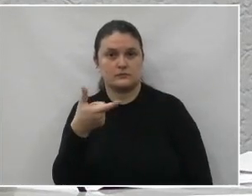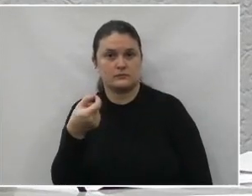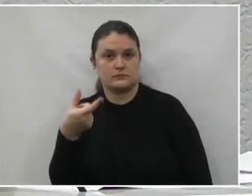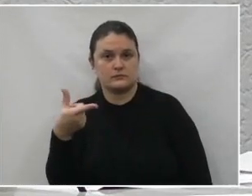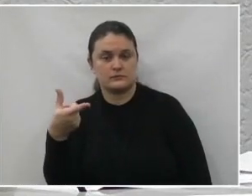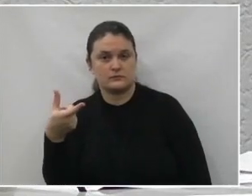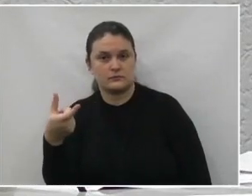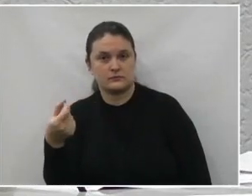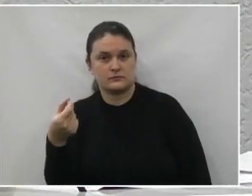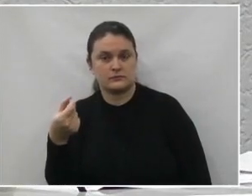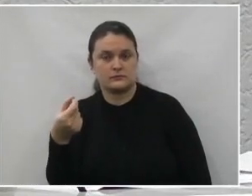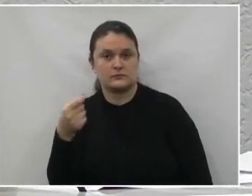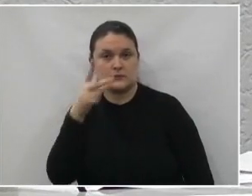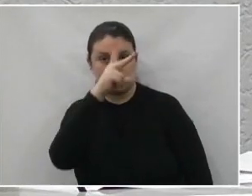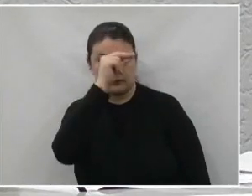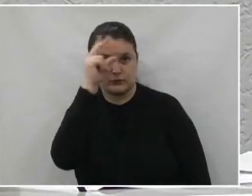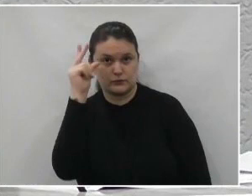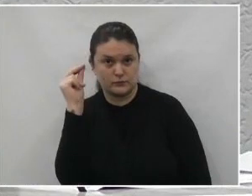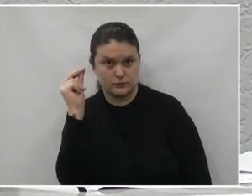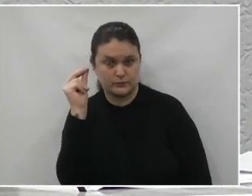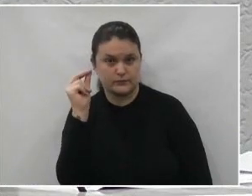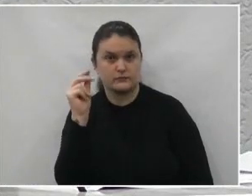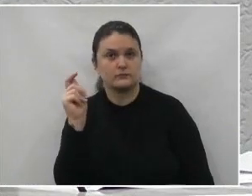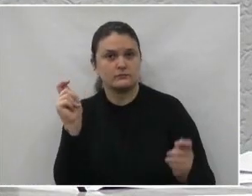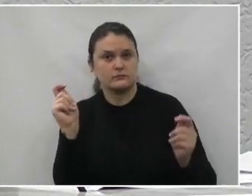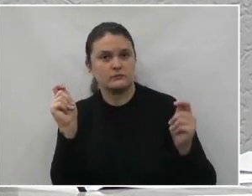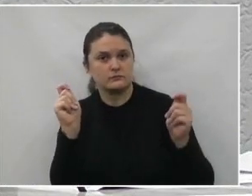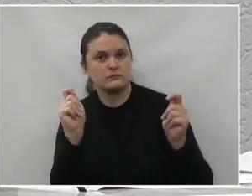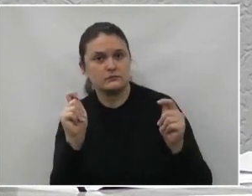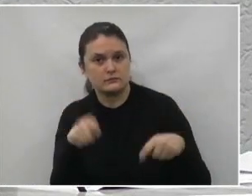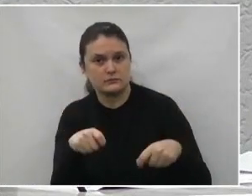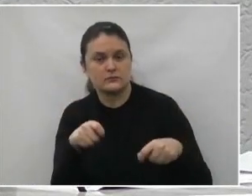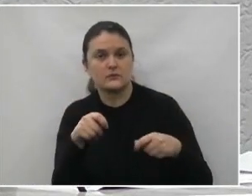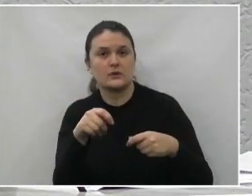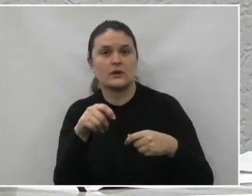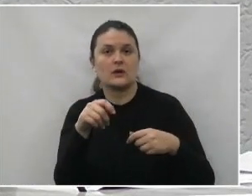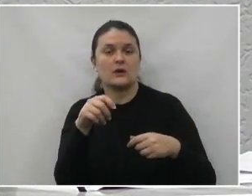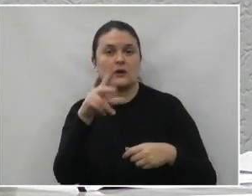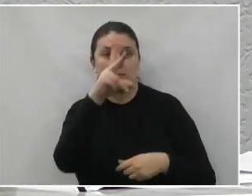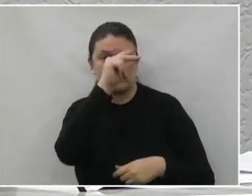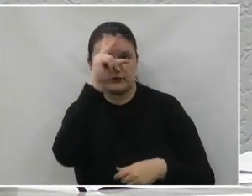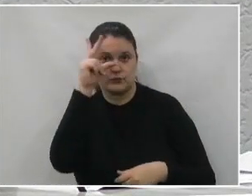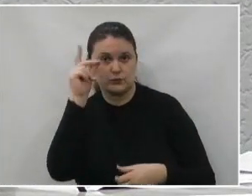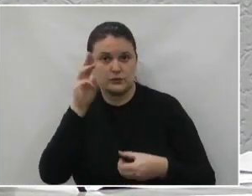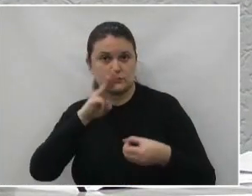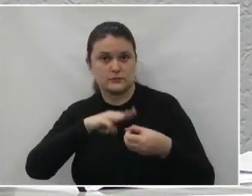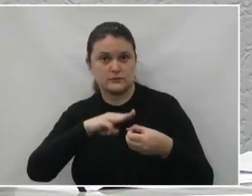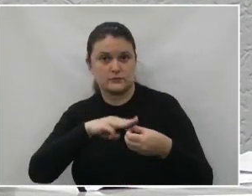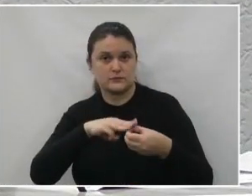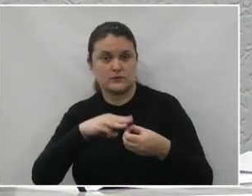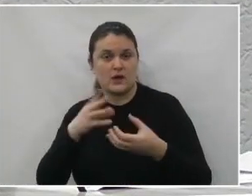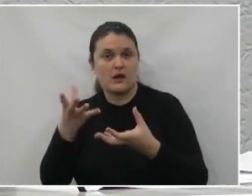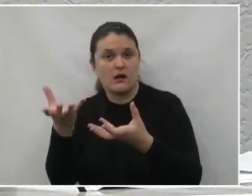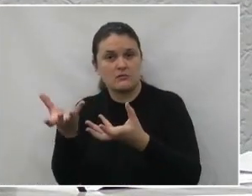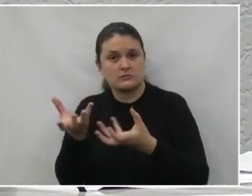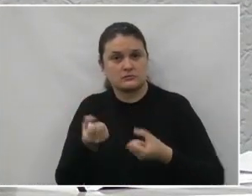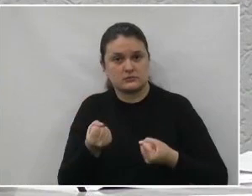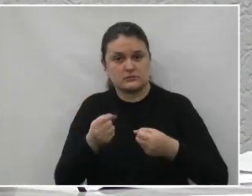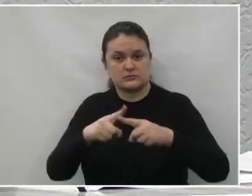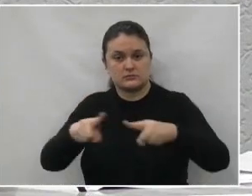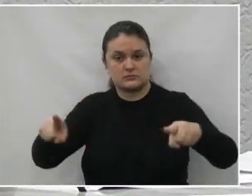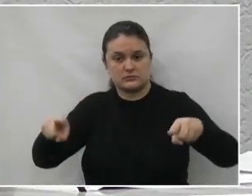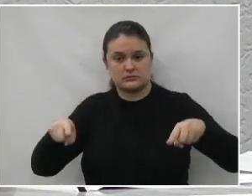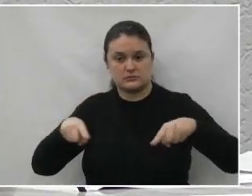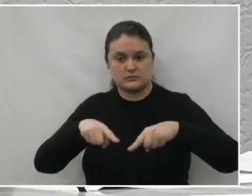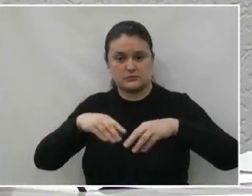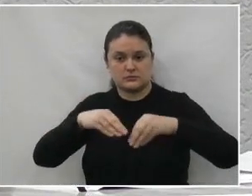26/2020, do Executivo. Autoriza o Poder Executivo Municipal a receber imóvel, lote